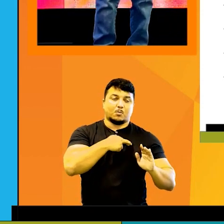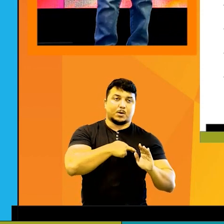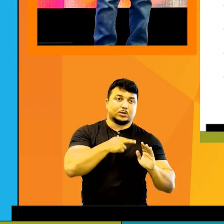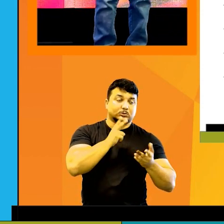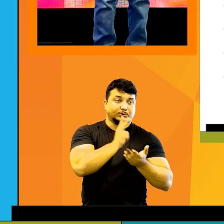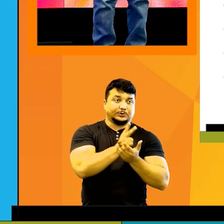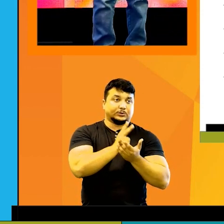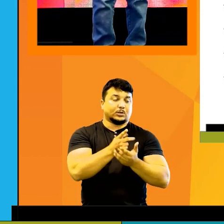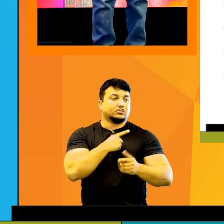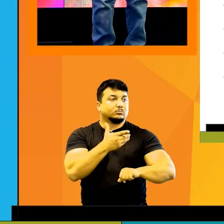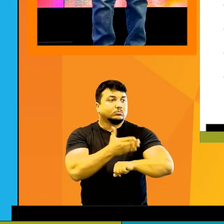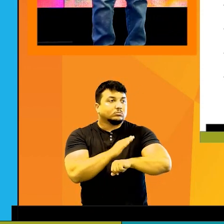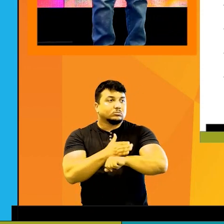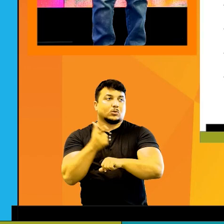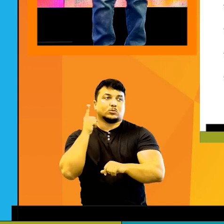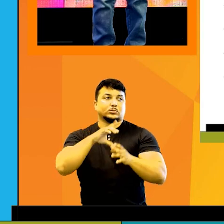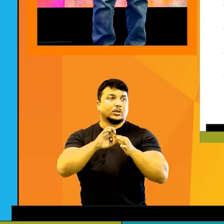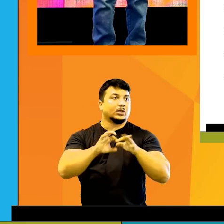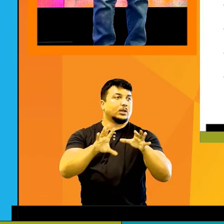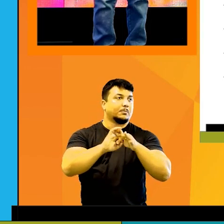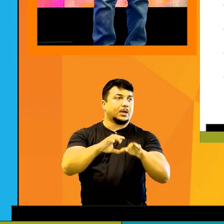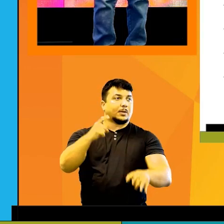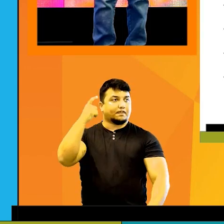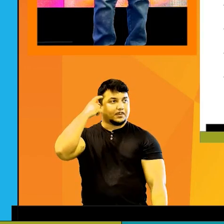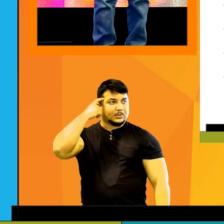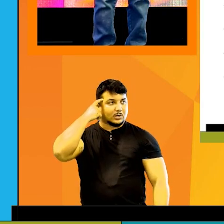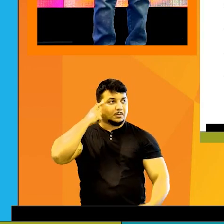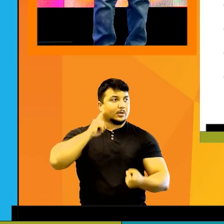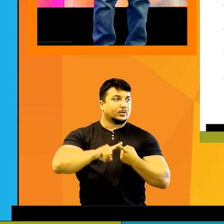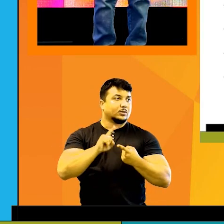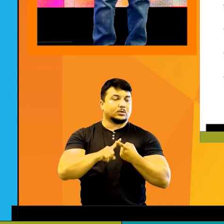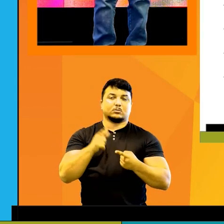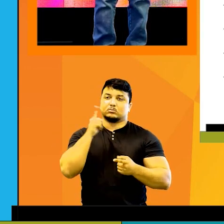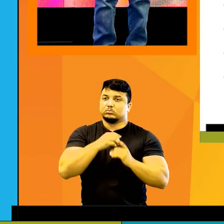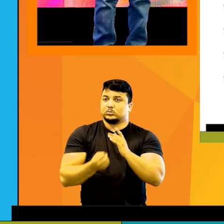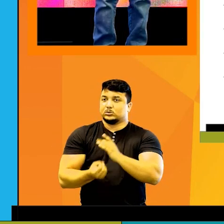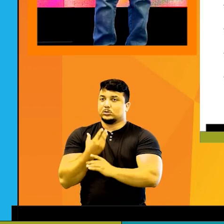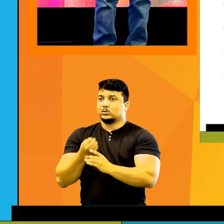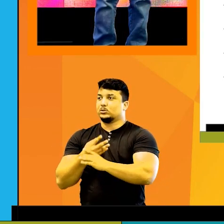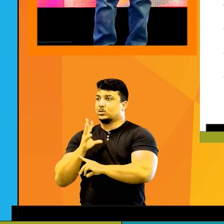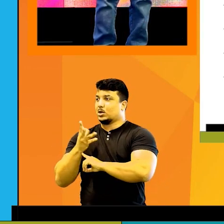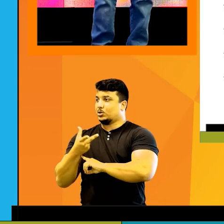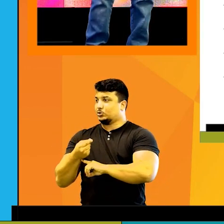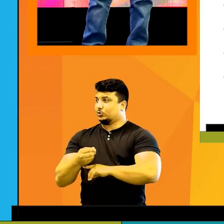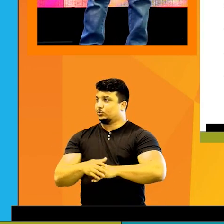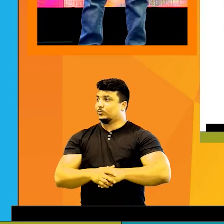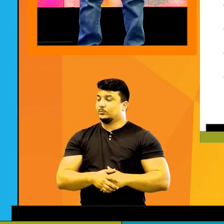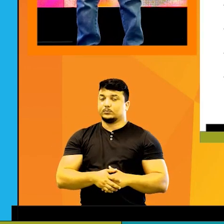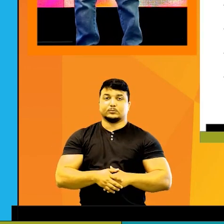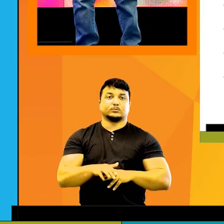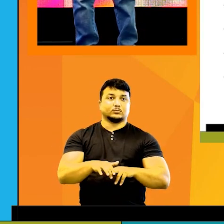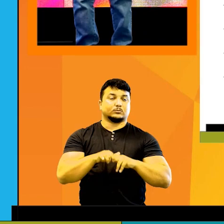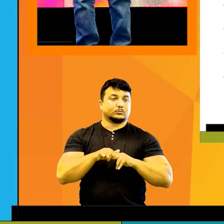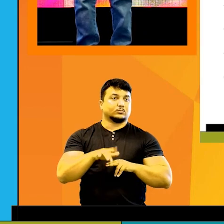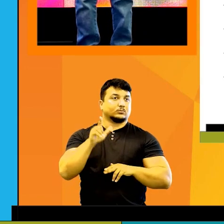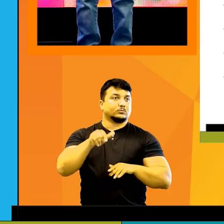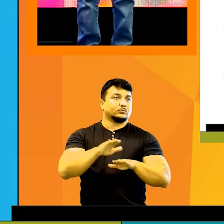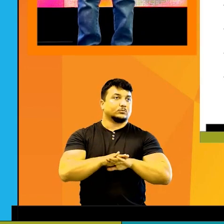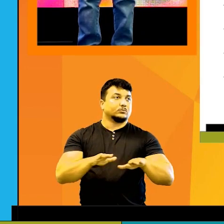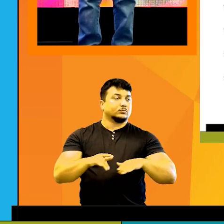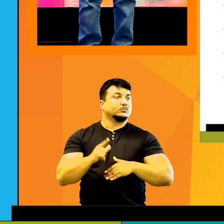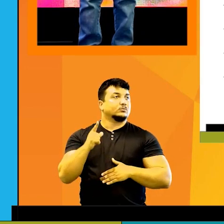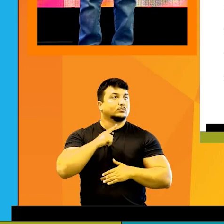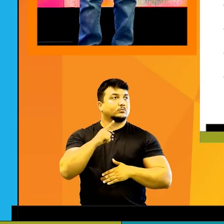e exercitou liberdade de pensamento e de criação artística. E nesse proceder, tá,